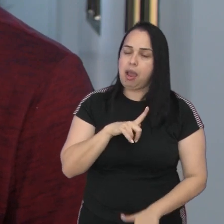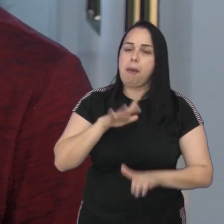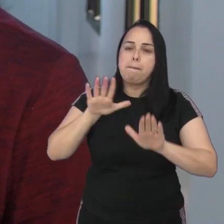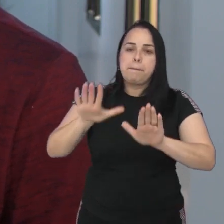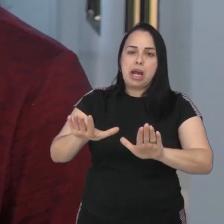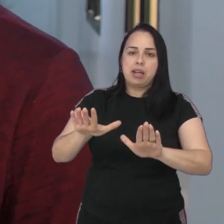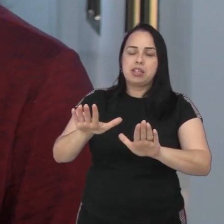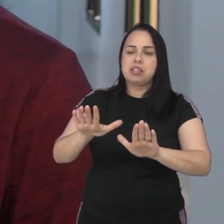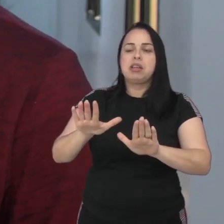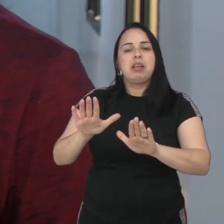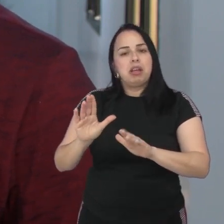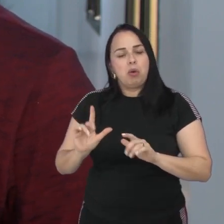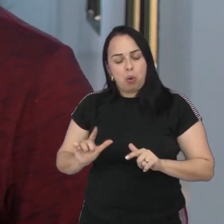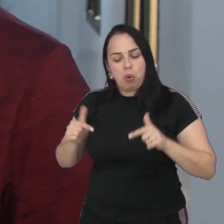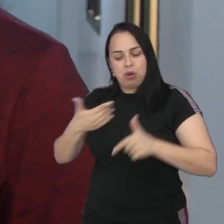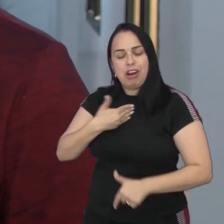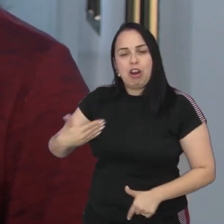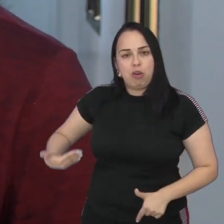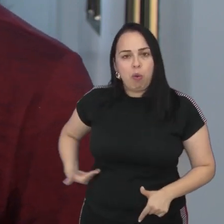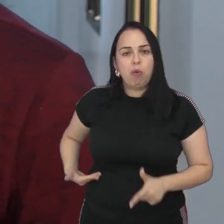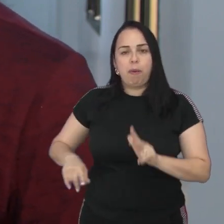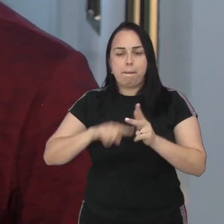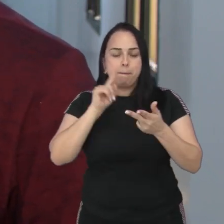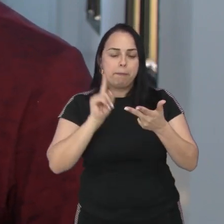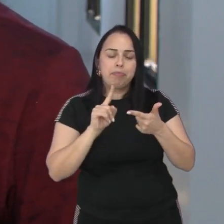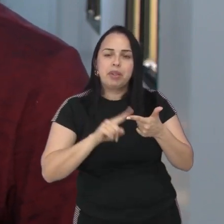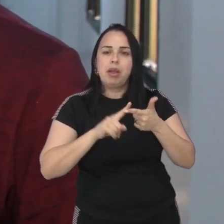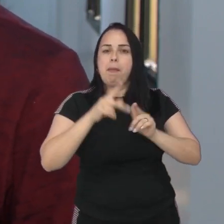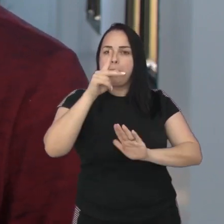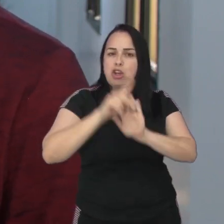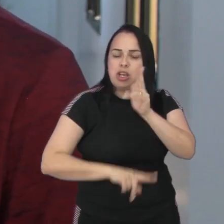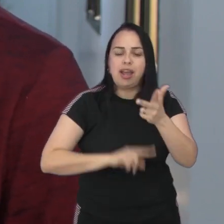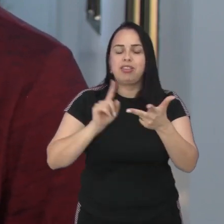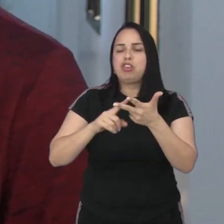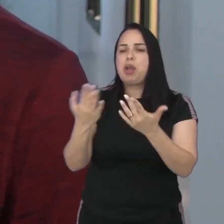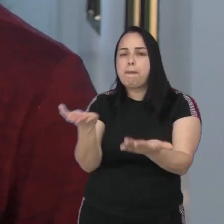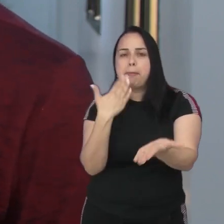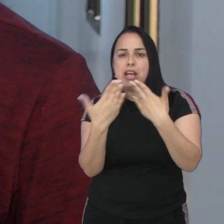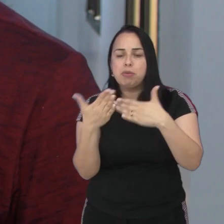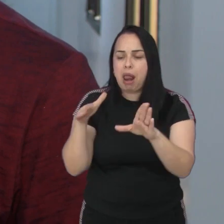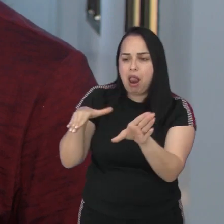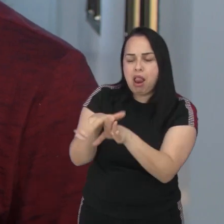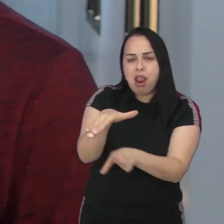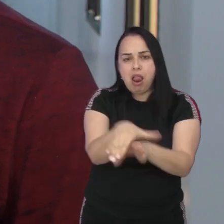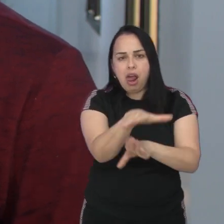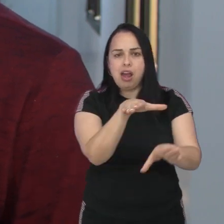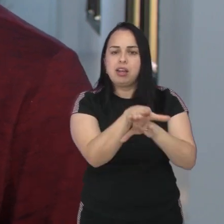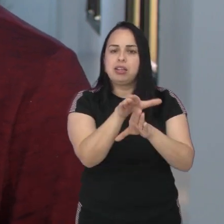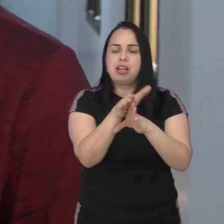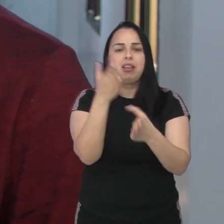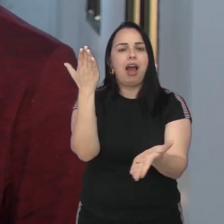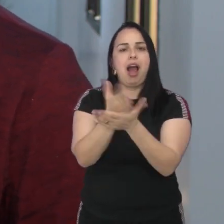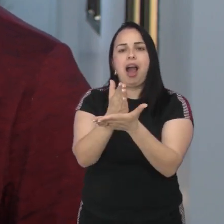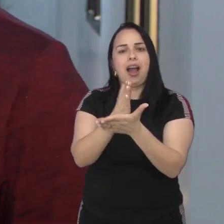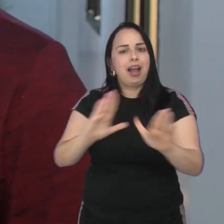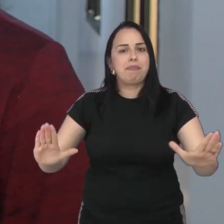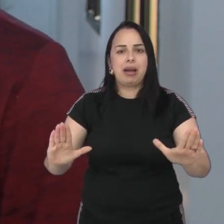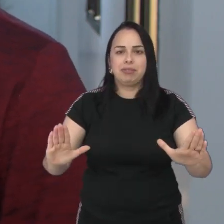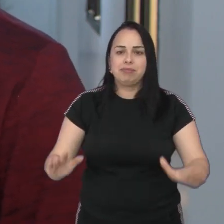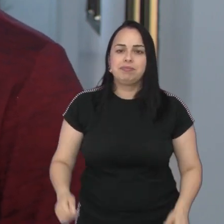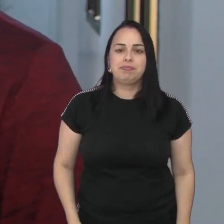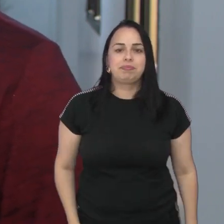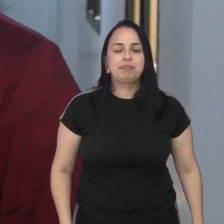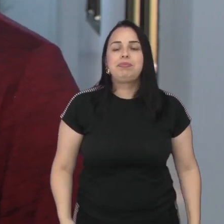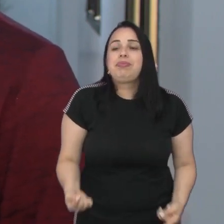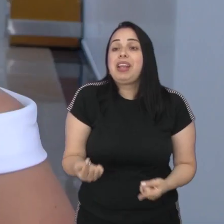ainda existe, mas é através de políticas públicas, através de projetos, através de bate-papo, de conversa, isso terá que